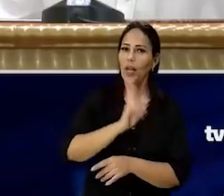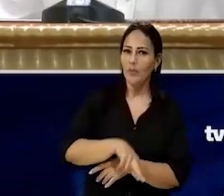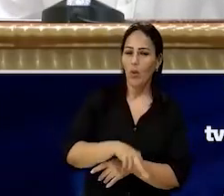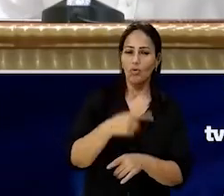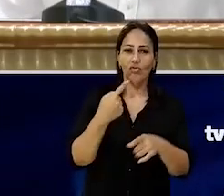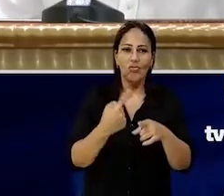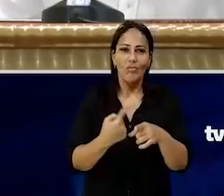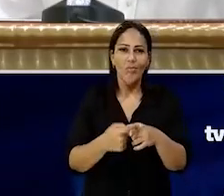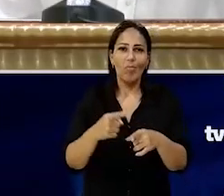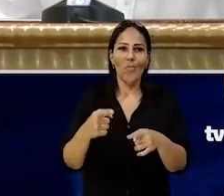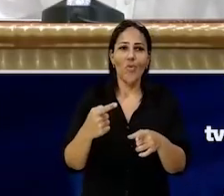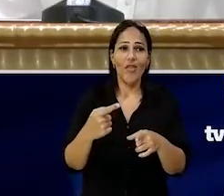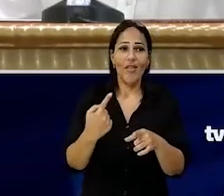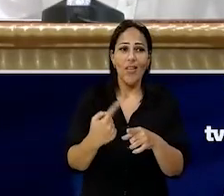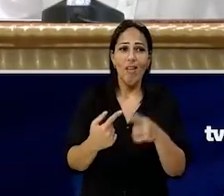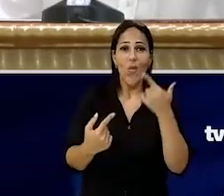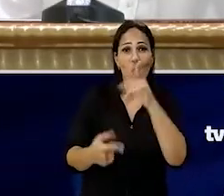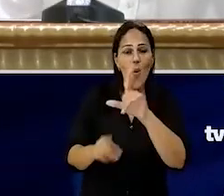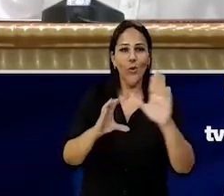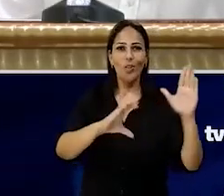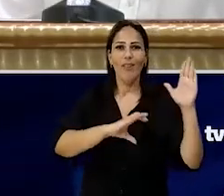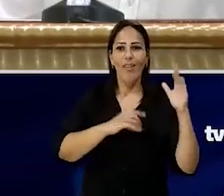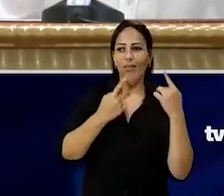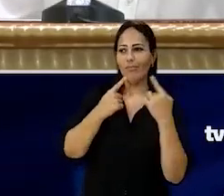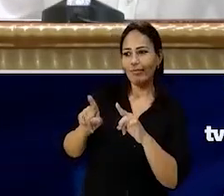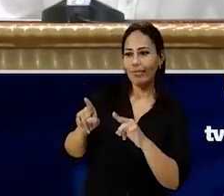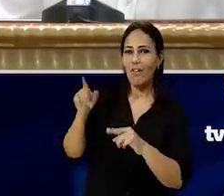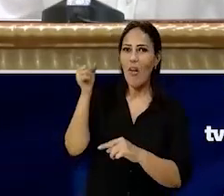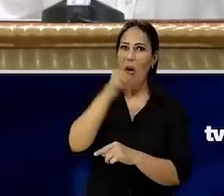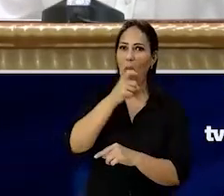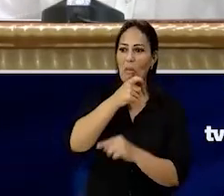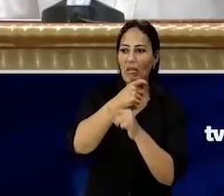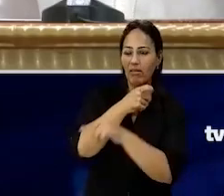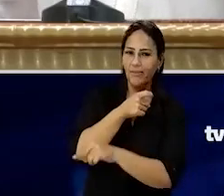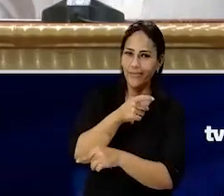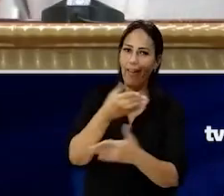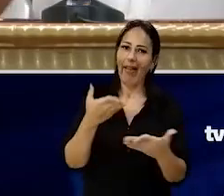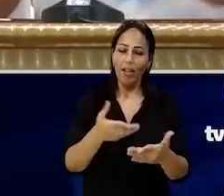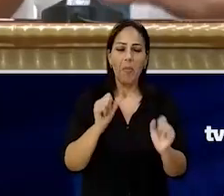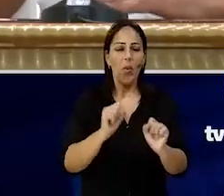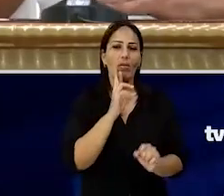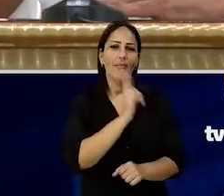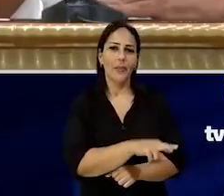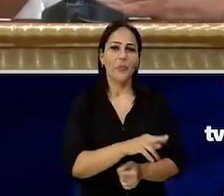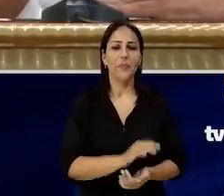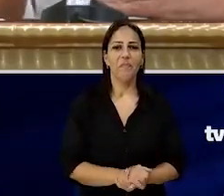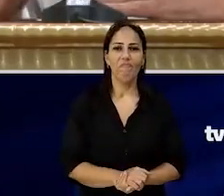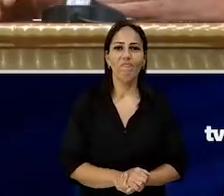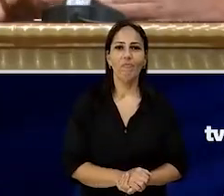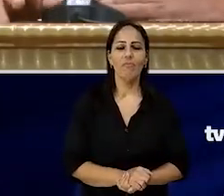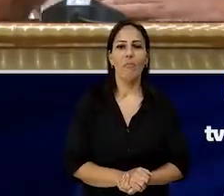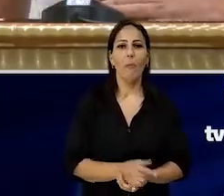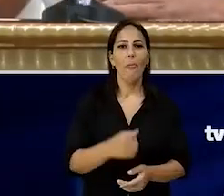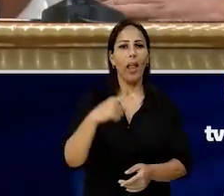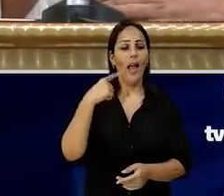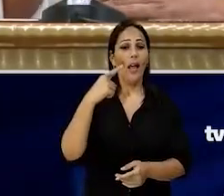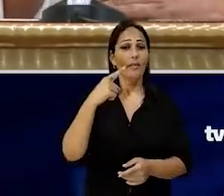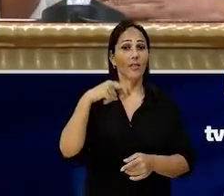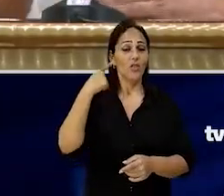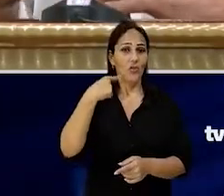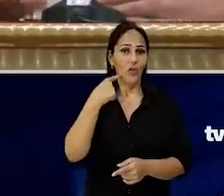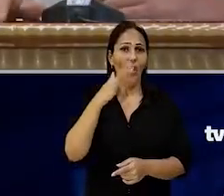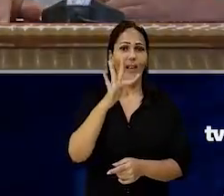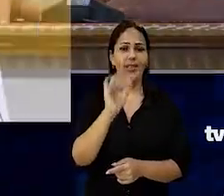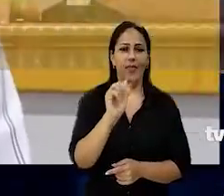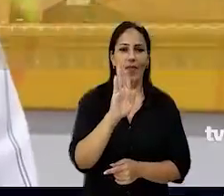razão do outro candidato ter chamado de mentiroso. Perfeito. Muito obrigada, doutora Fabiana Souza, que integra a